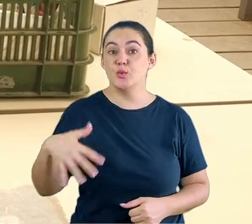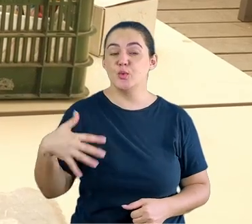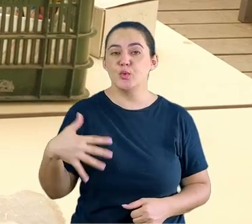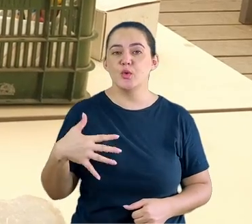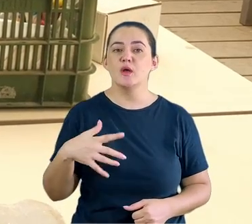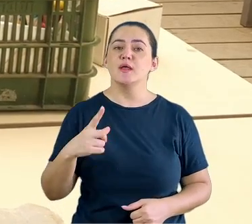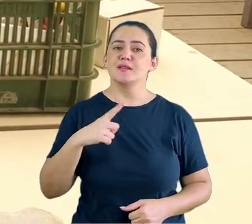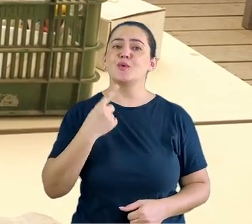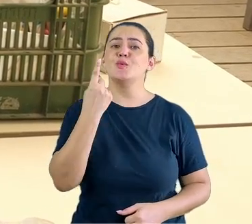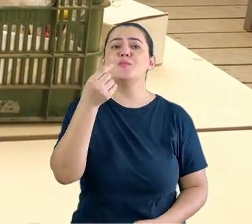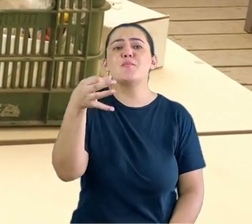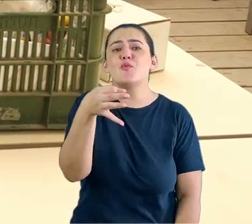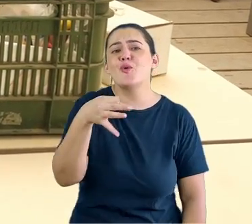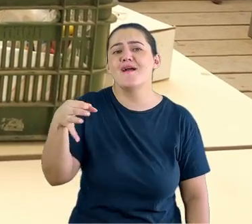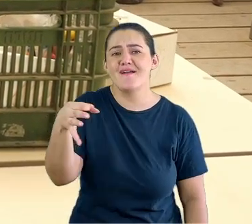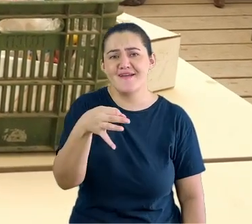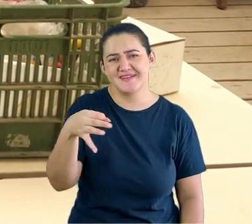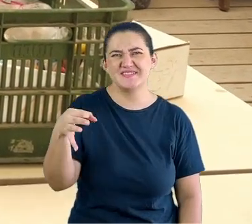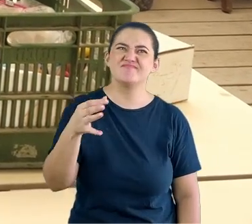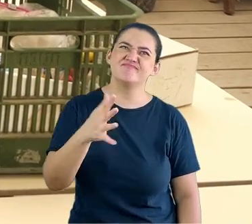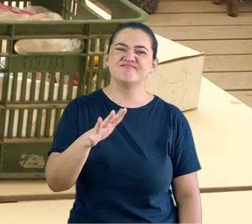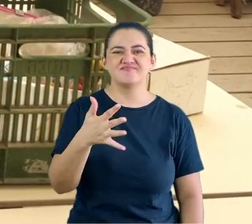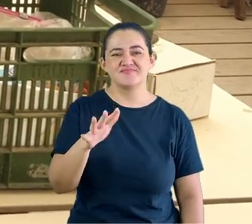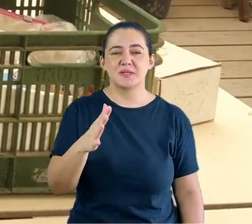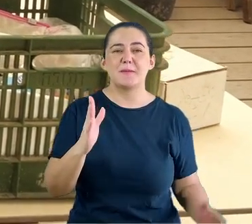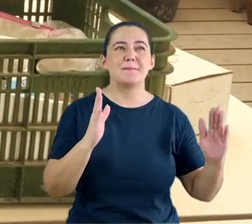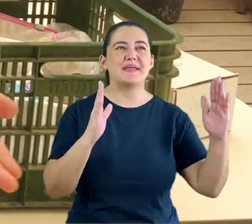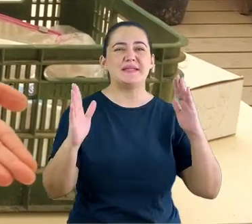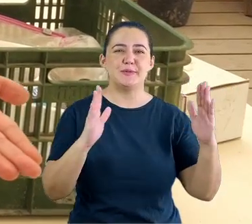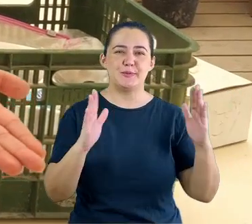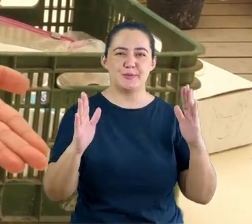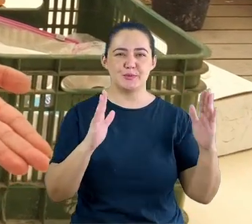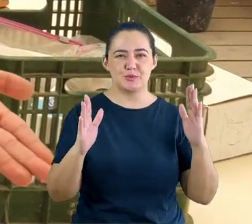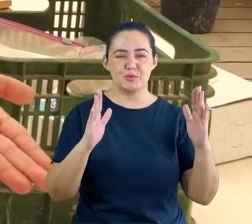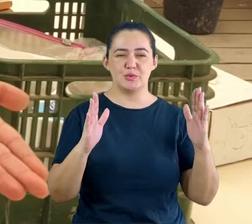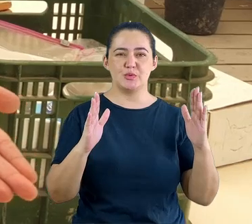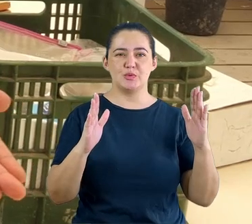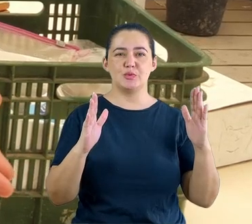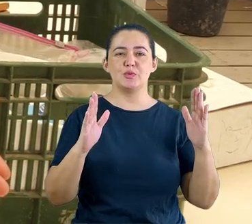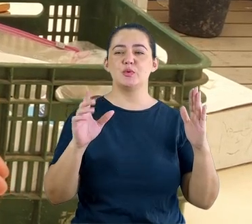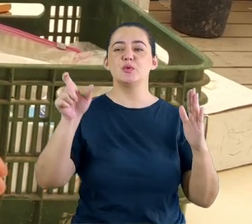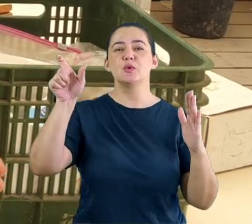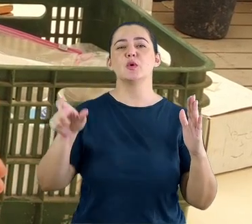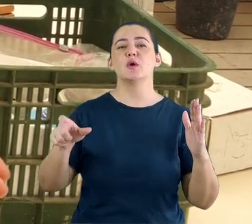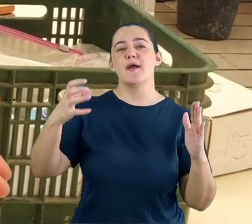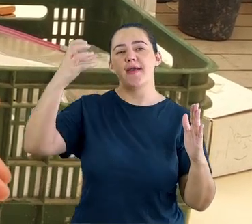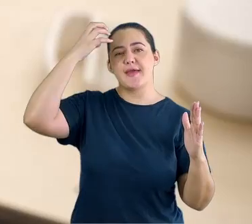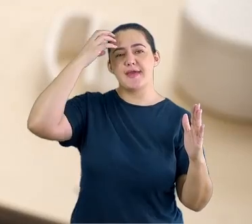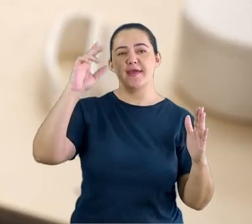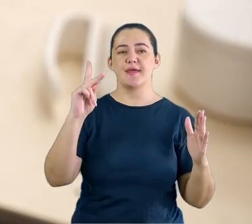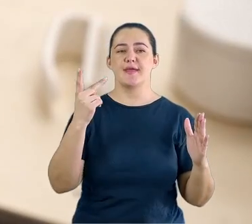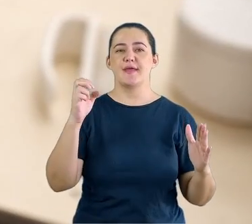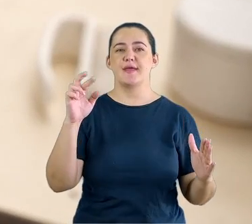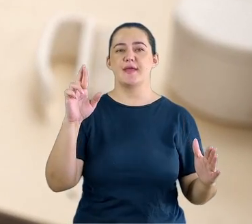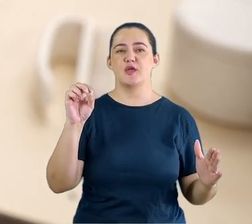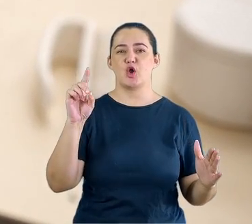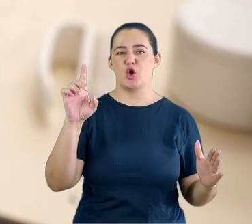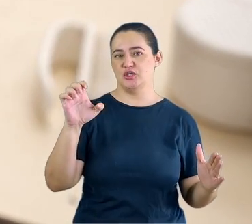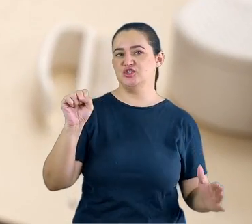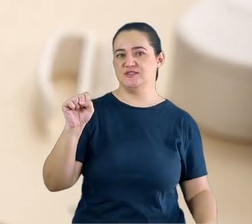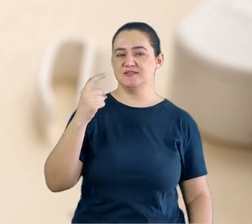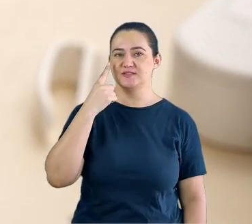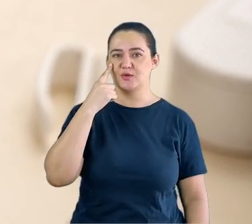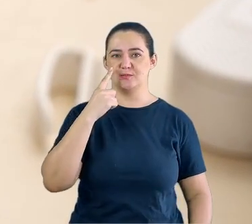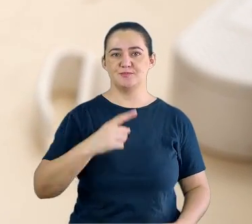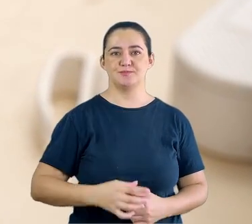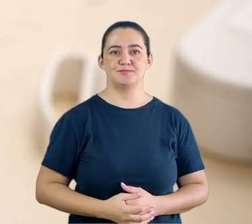nós temos uma moeda, provavelmente do período da época herodiana, uma moeda daquelas que foram encontradas